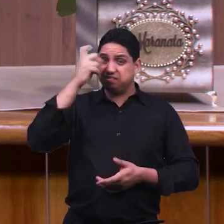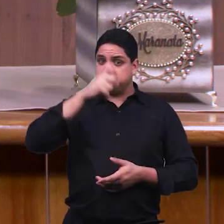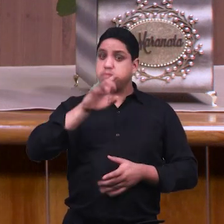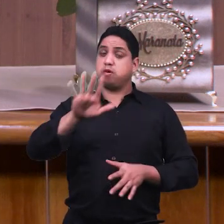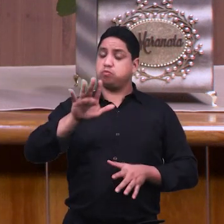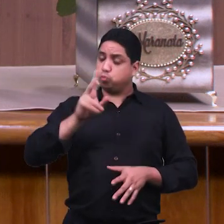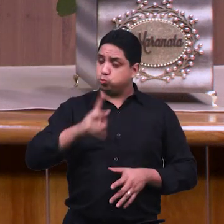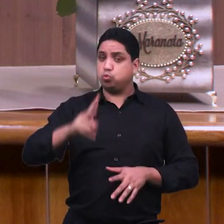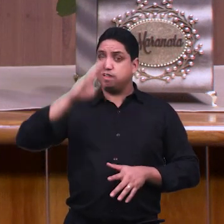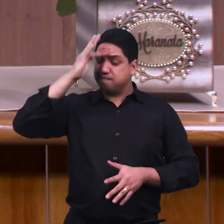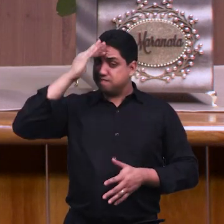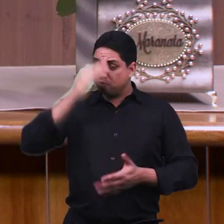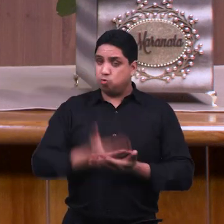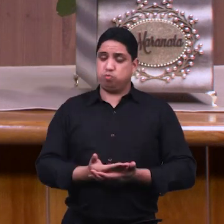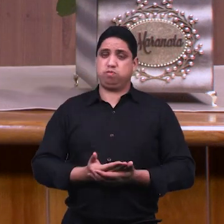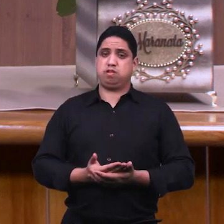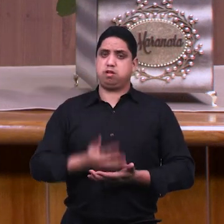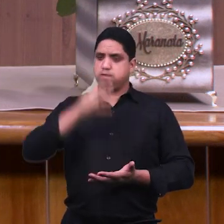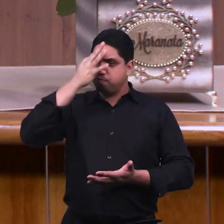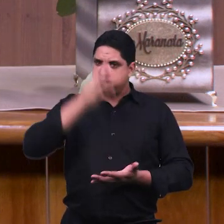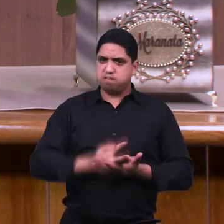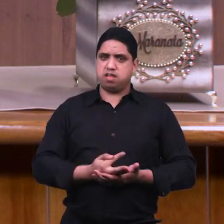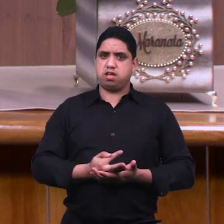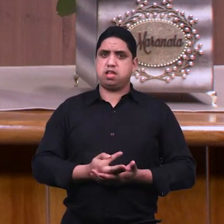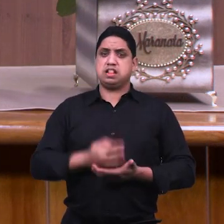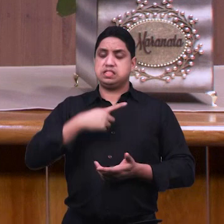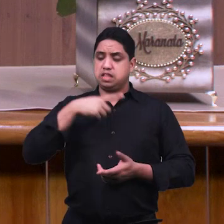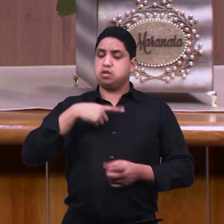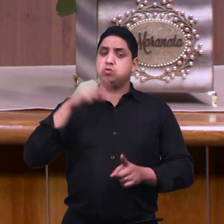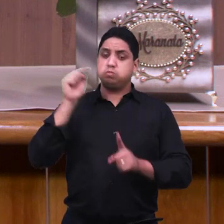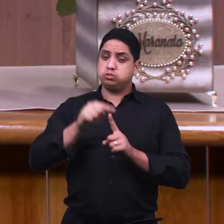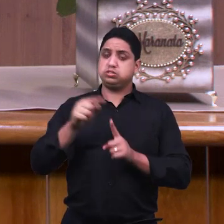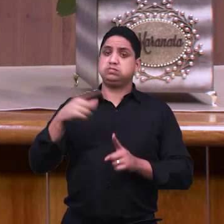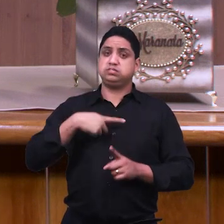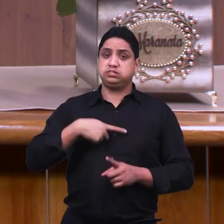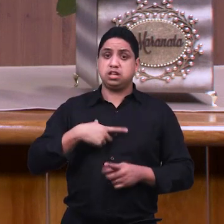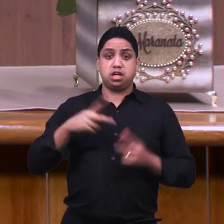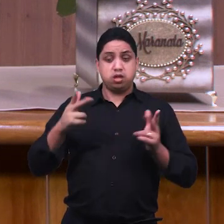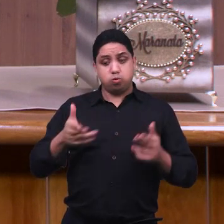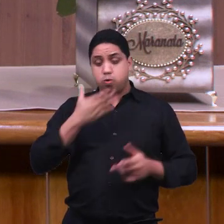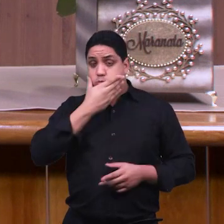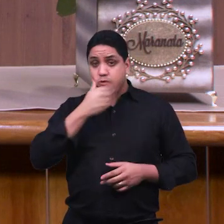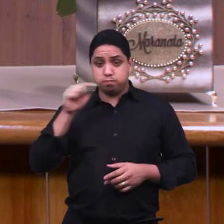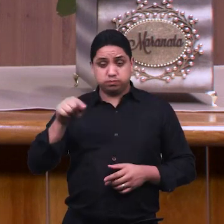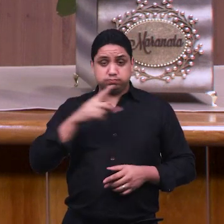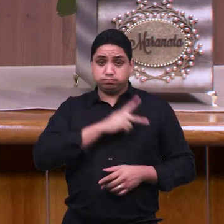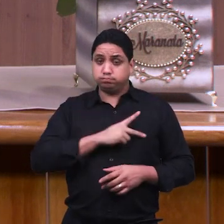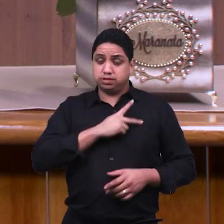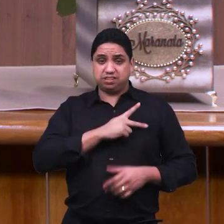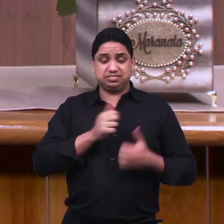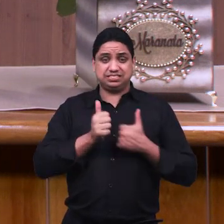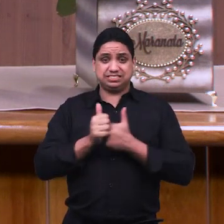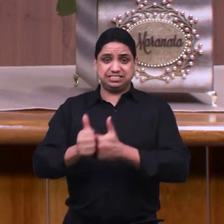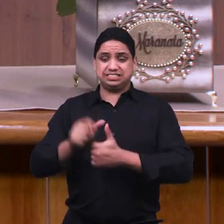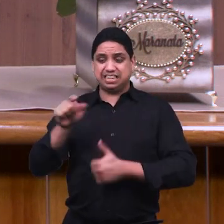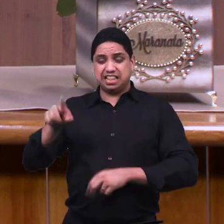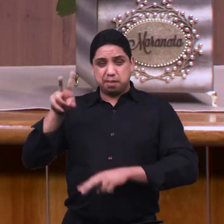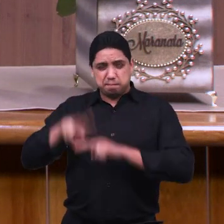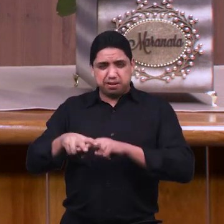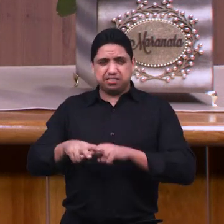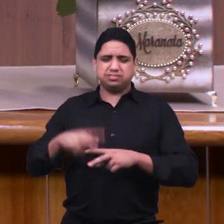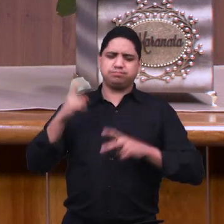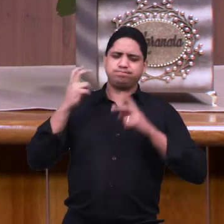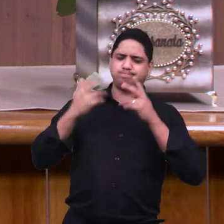de crer não, hein? Se você consultou a Deus, Deus tem propósito nisso aí. E eles consultaram ao Senhor Paulo e Silas e começaram a cantar louvores a Deus, mesmo na